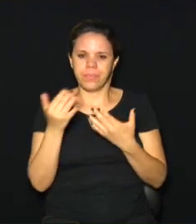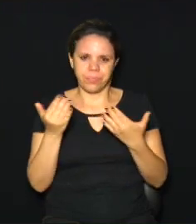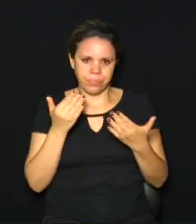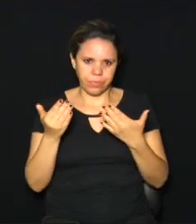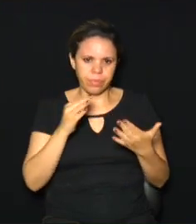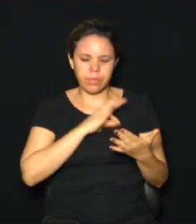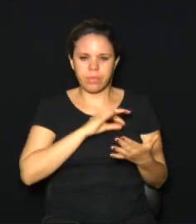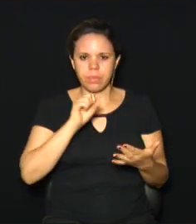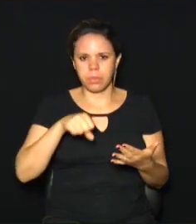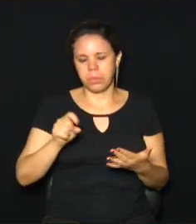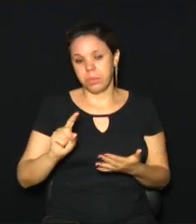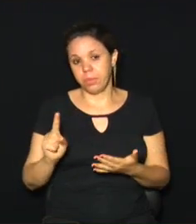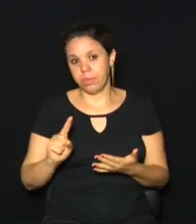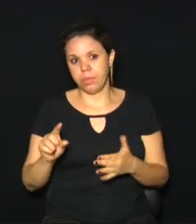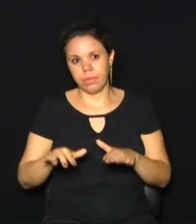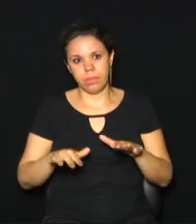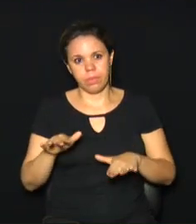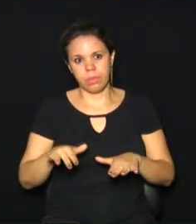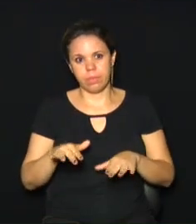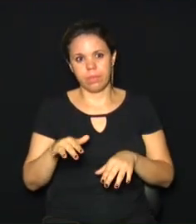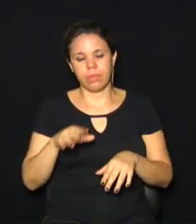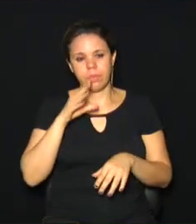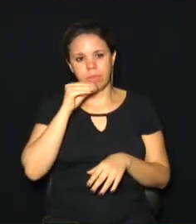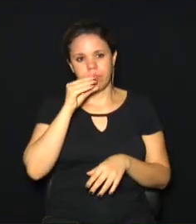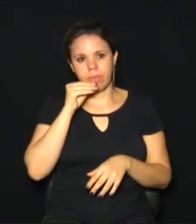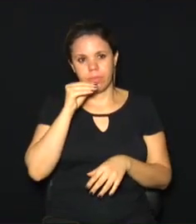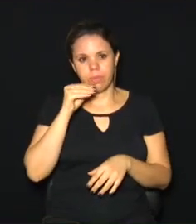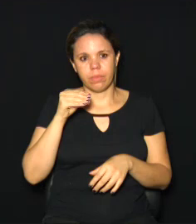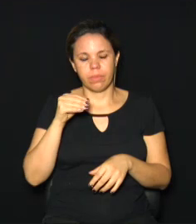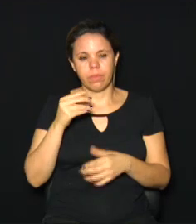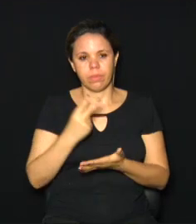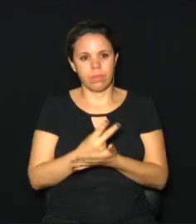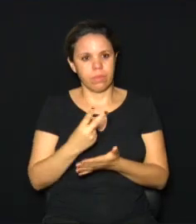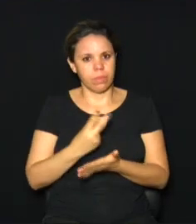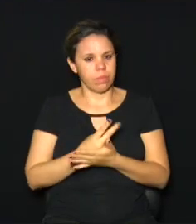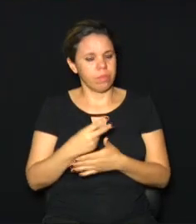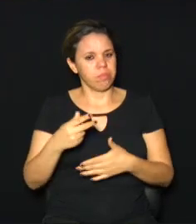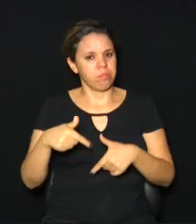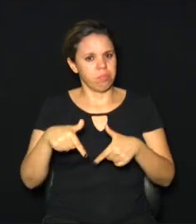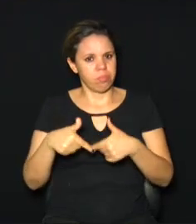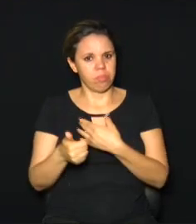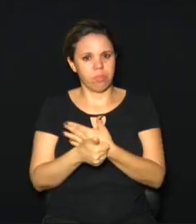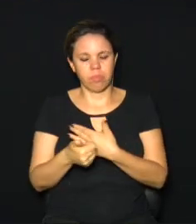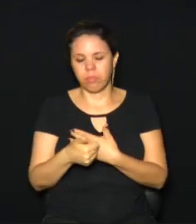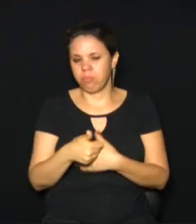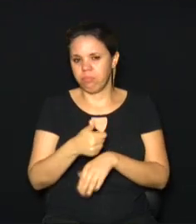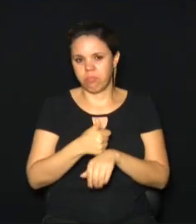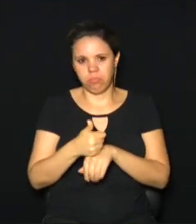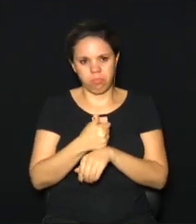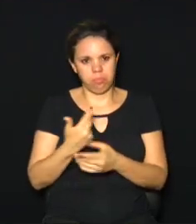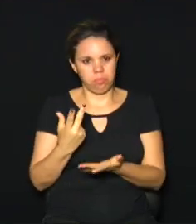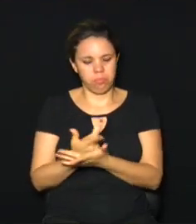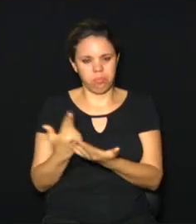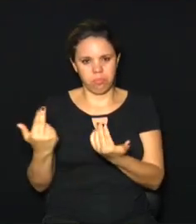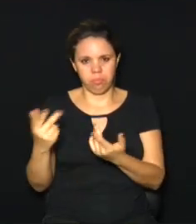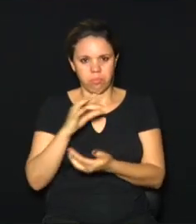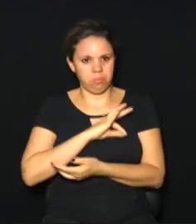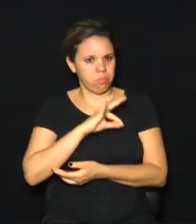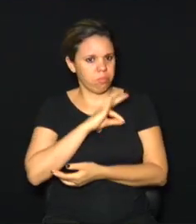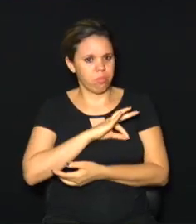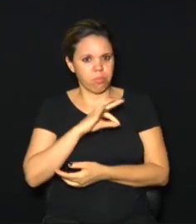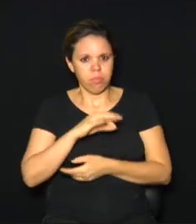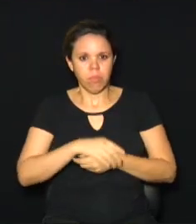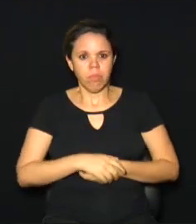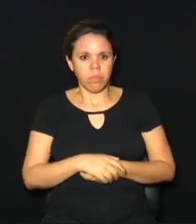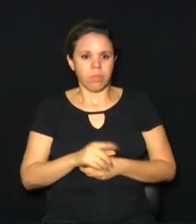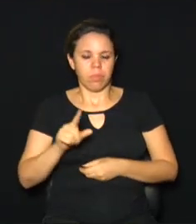não. De repente o trabalhador que a mesma função, mesmo salário. Essa é a regra geral, né? Exerceu a mesma função, mesmo